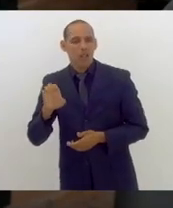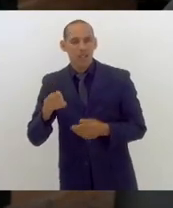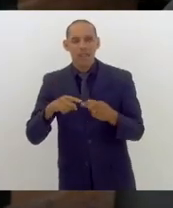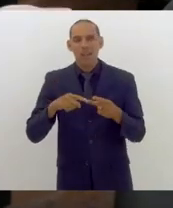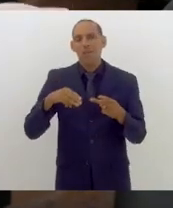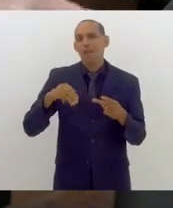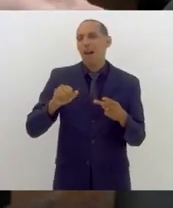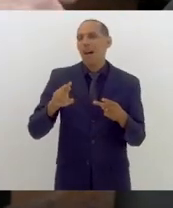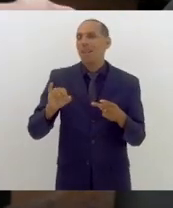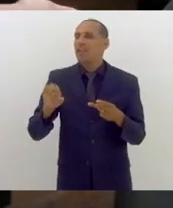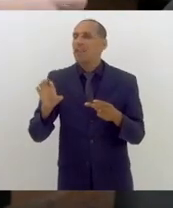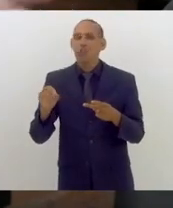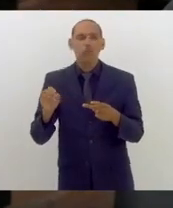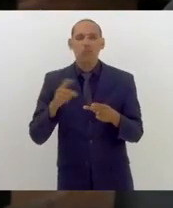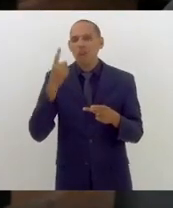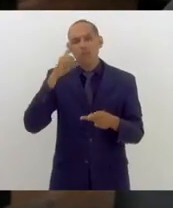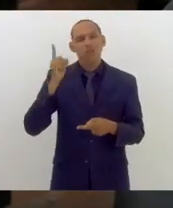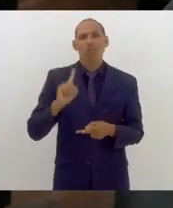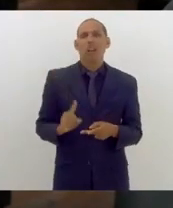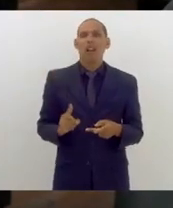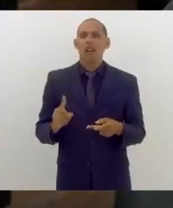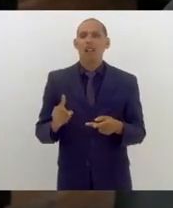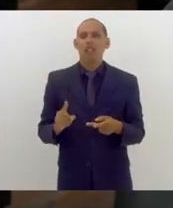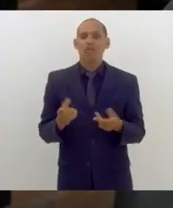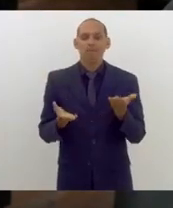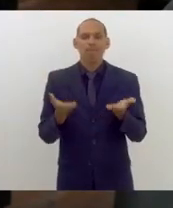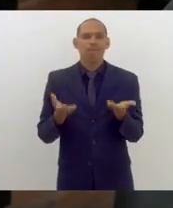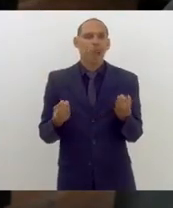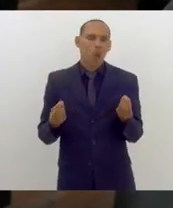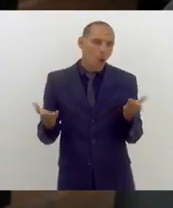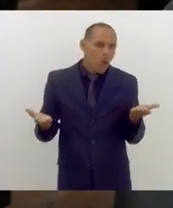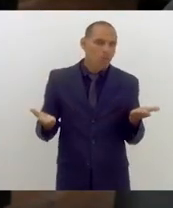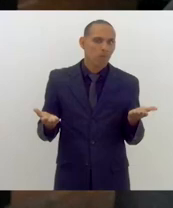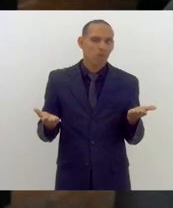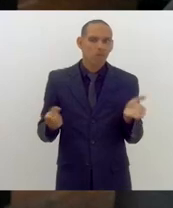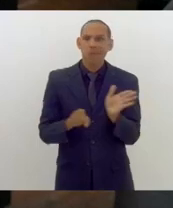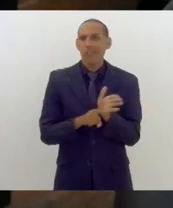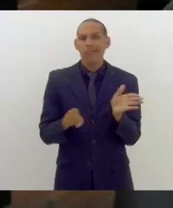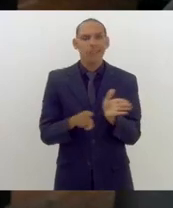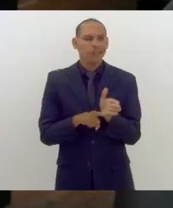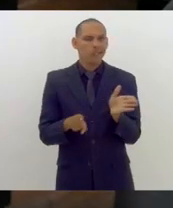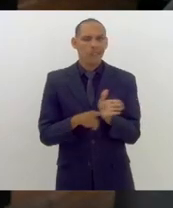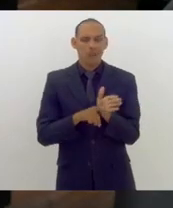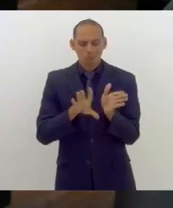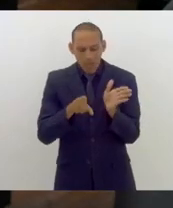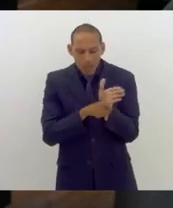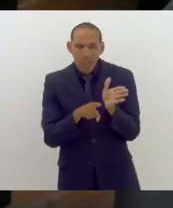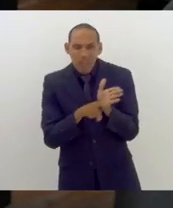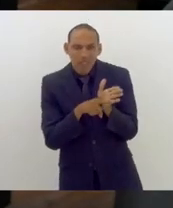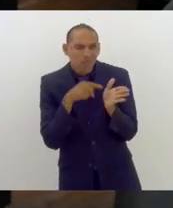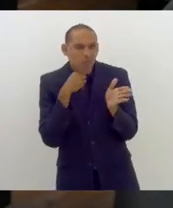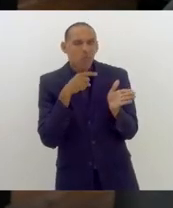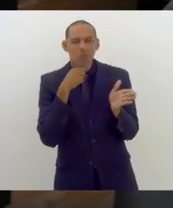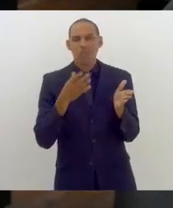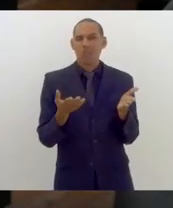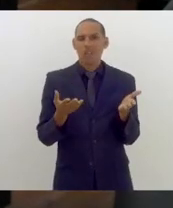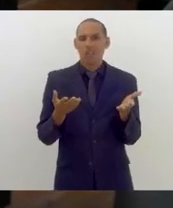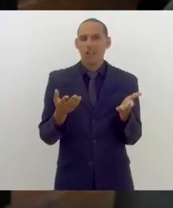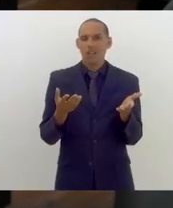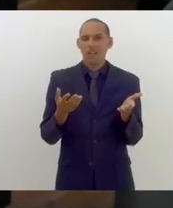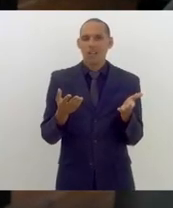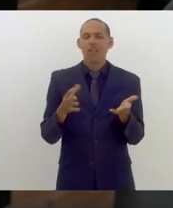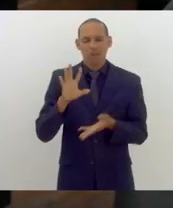Esse estudo a gente não tem como compensar vai compensar como vai compensar o mínimo né E esse mínimo não é suficiente para garantir